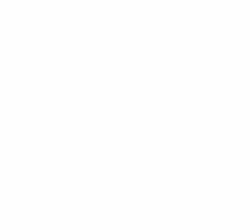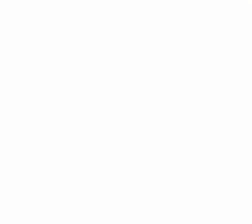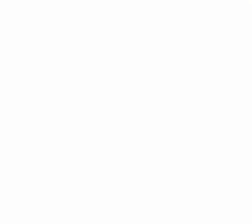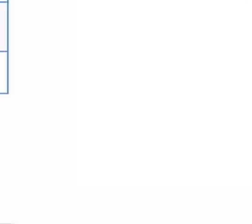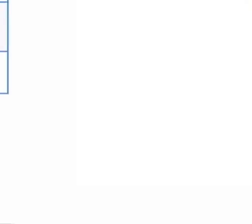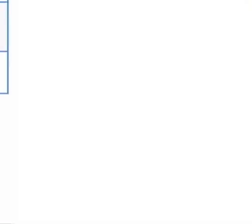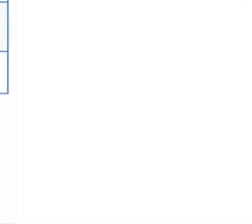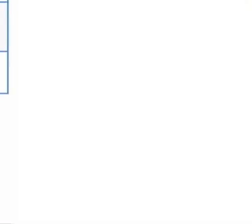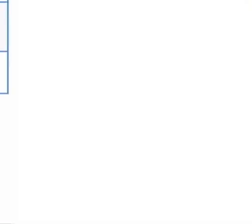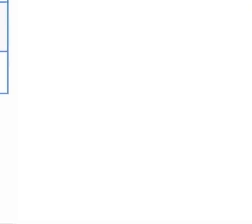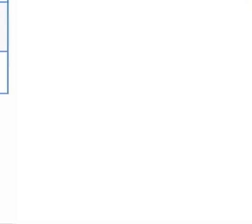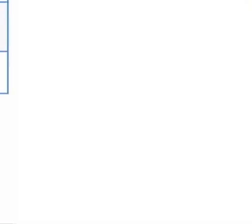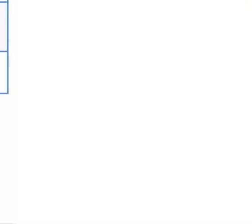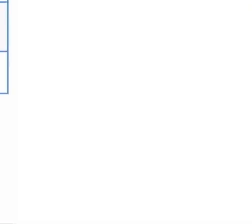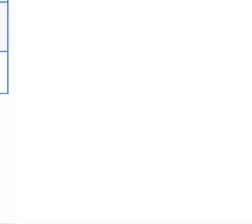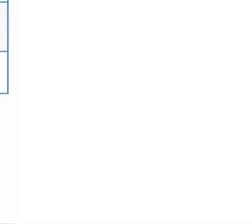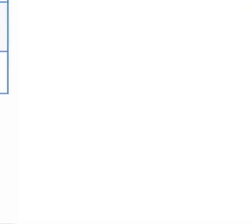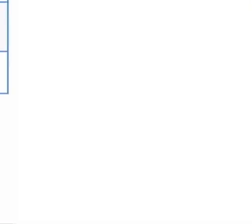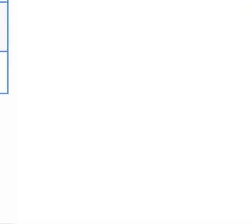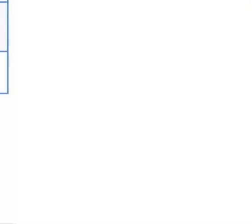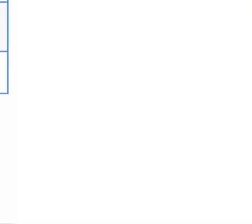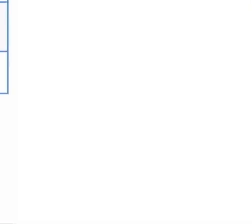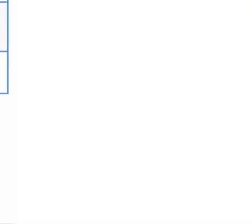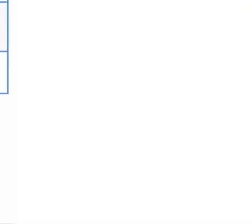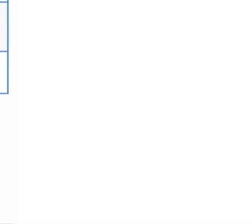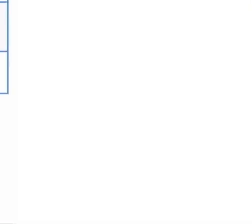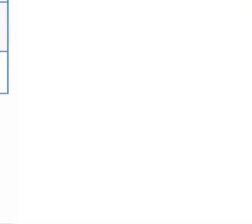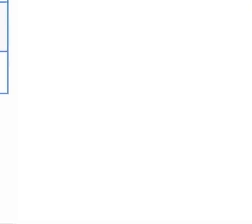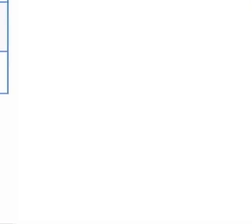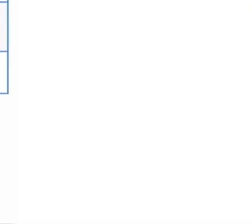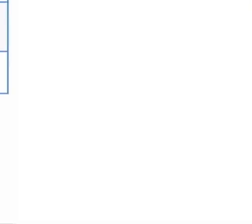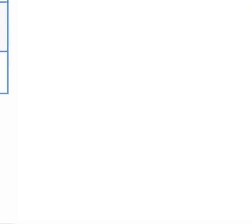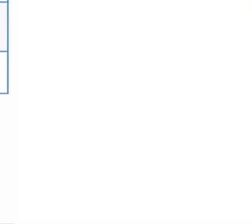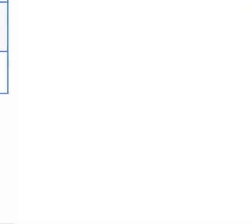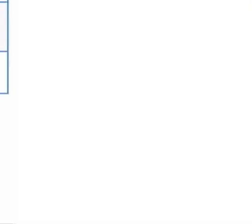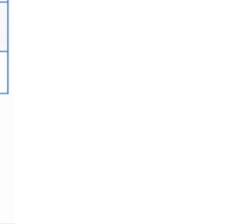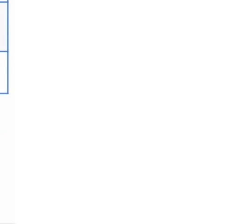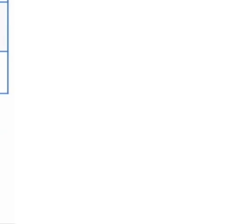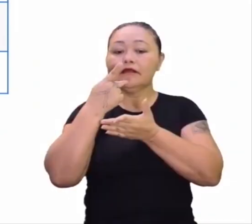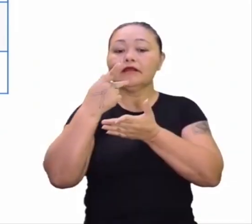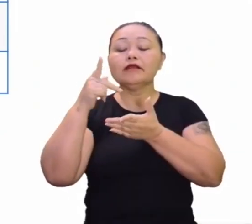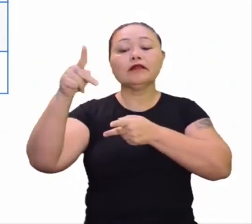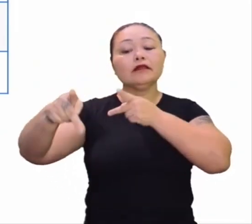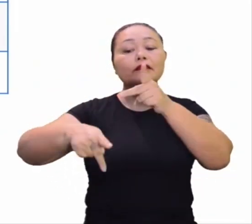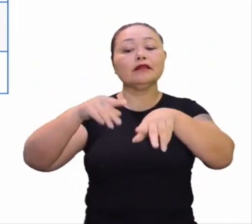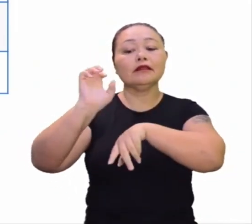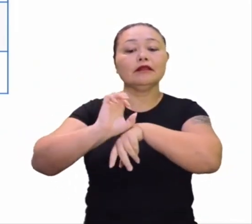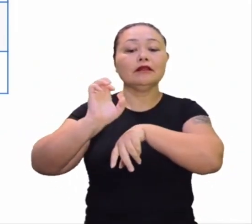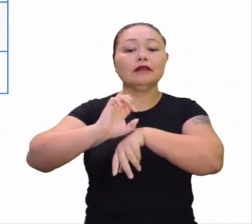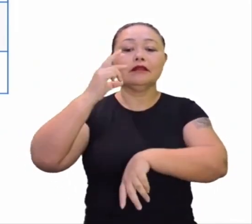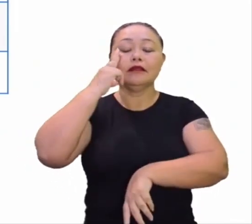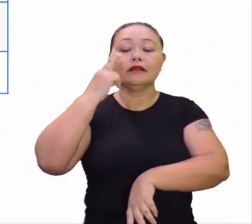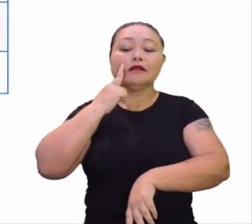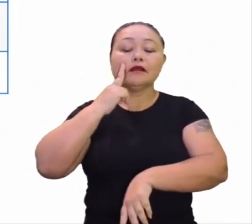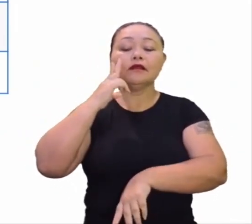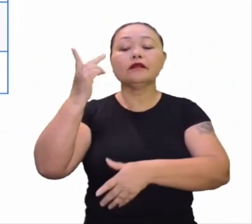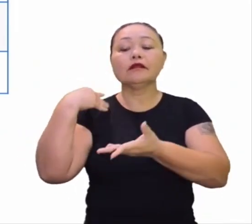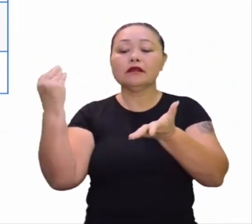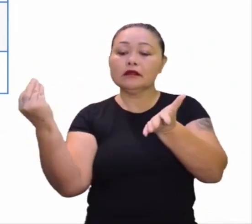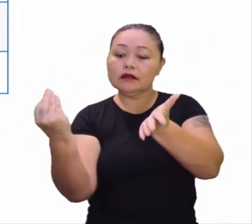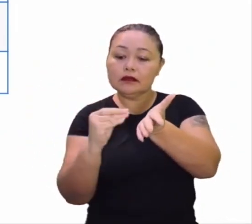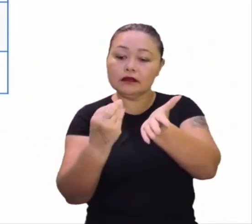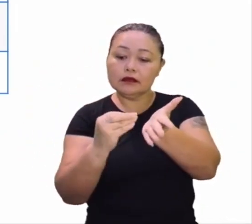1. Nós iniciamos essa aula falando sobre aspectos da população do estado de Rondônia, com base no ano